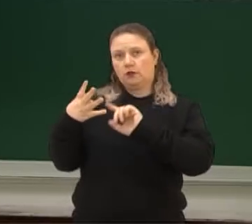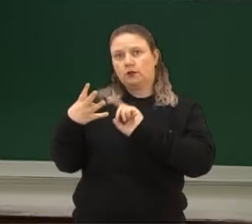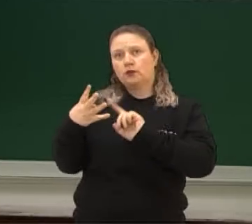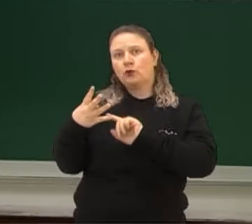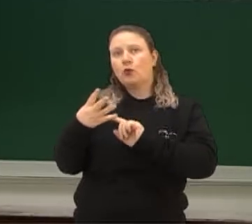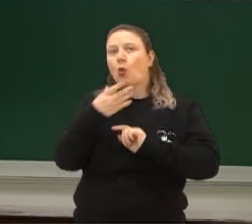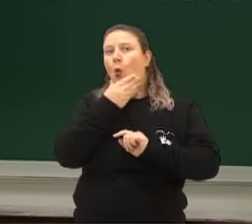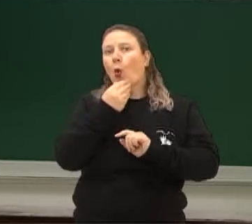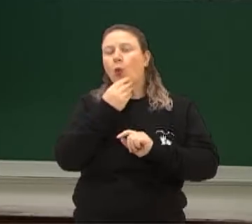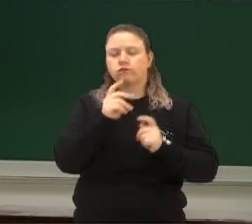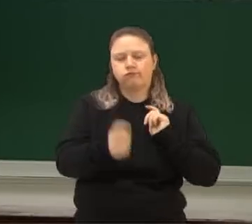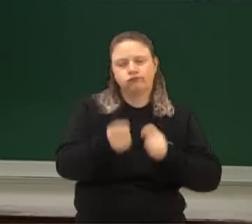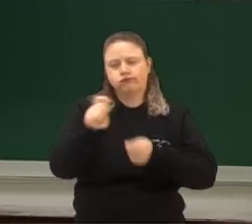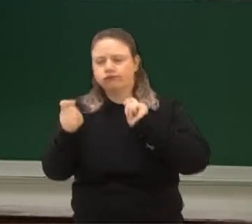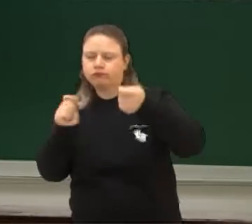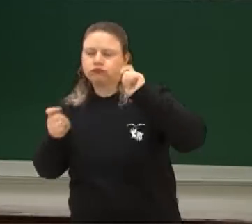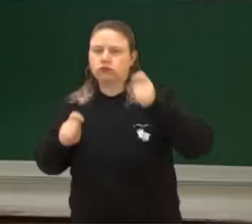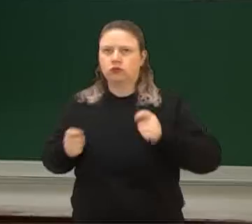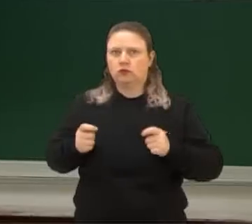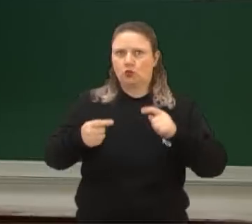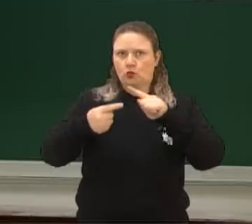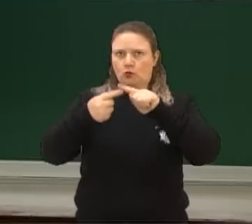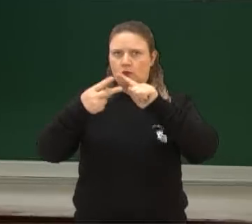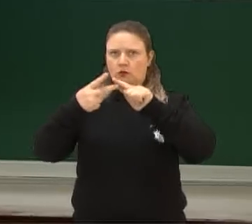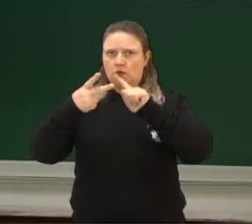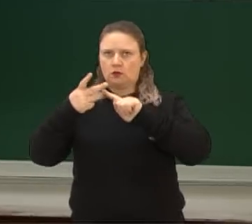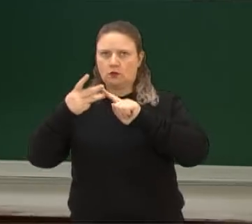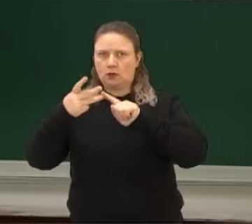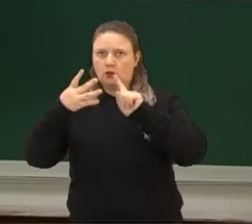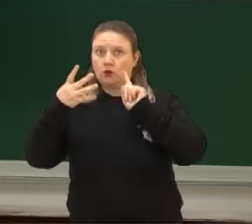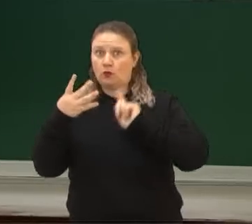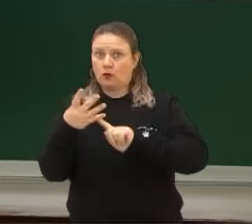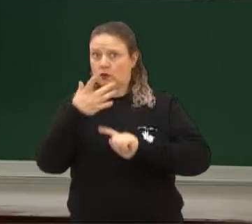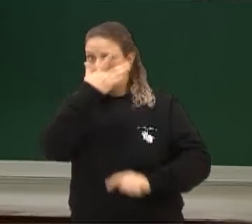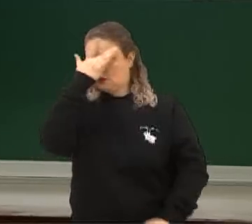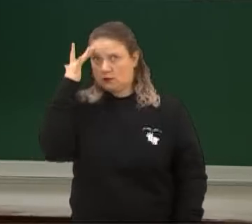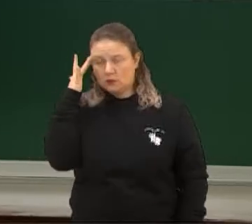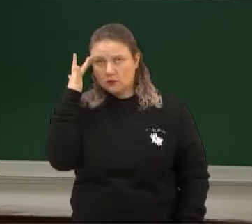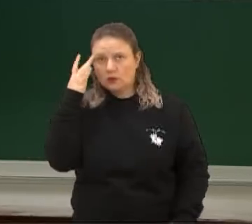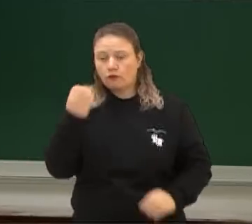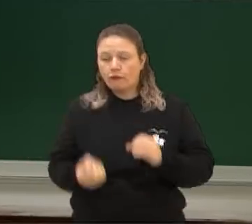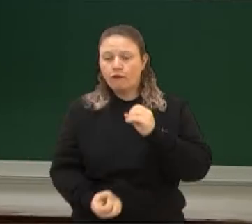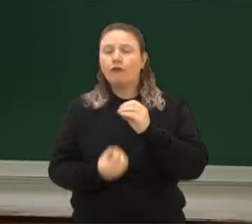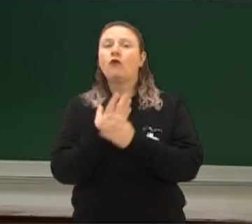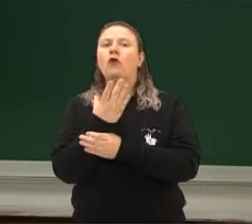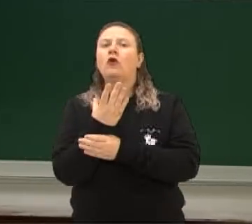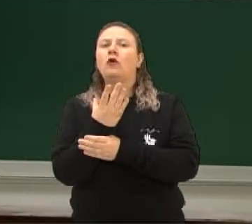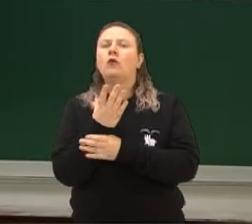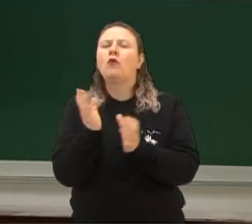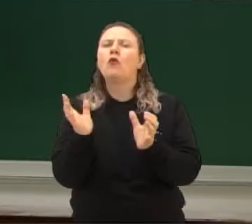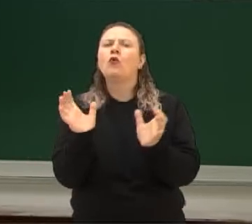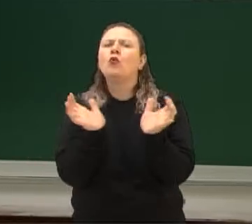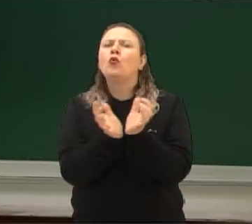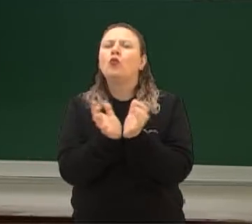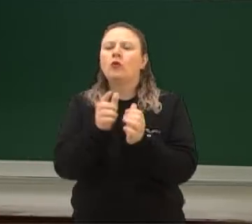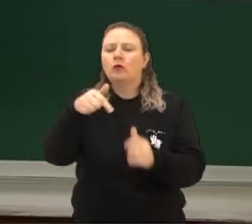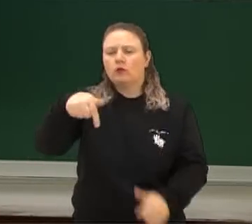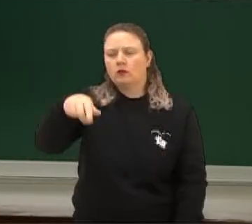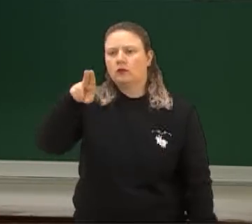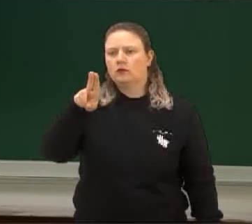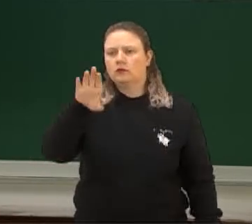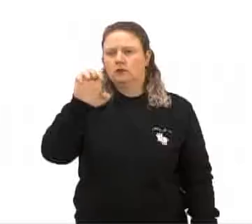o baterista da banda. Então, essas 4 pessoas formam a banda Queen. Freddie Mercury